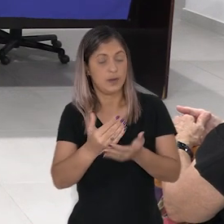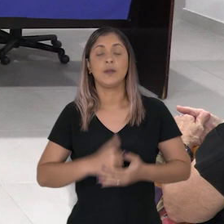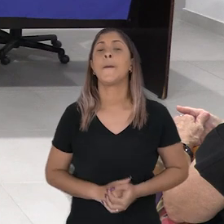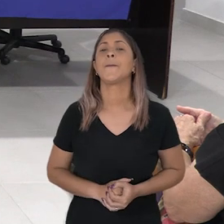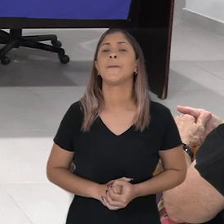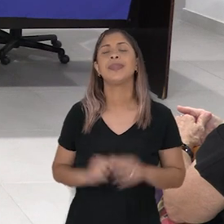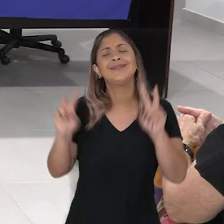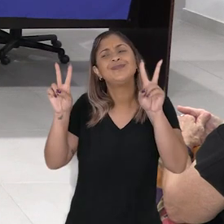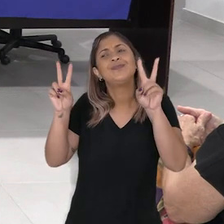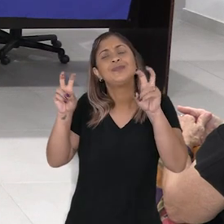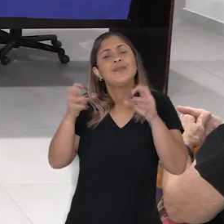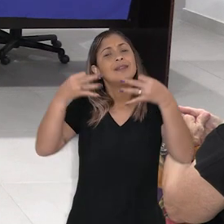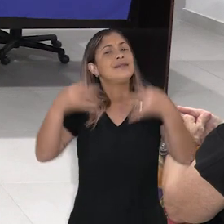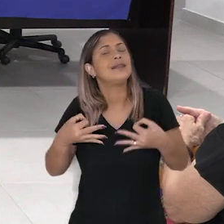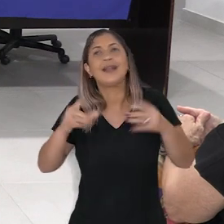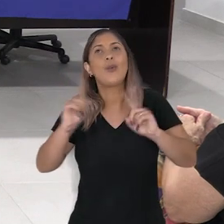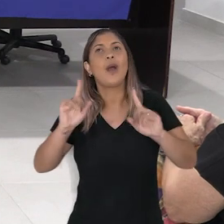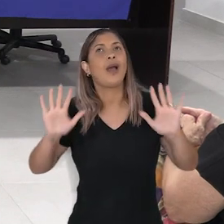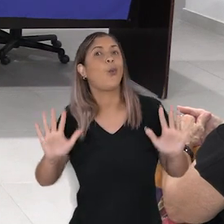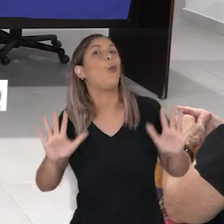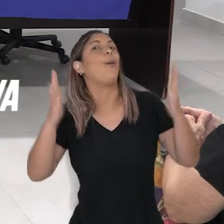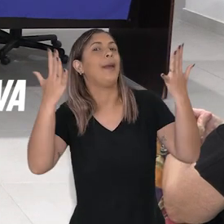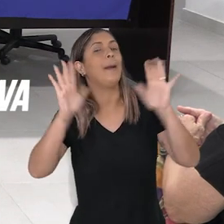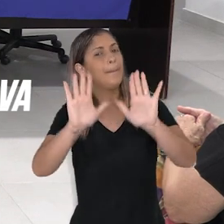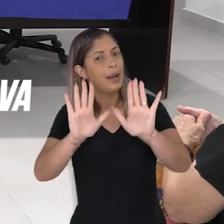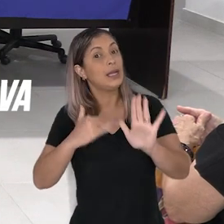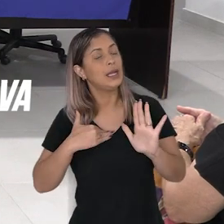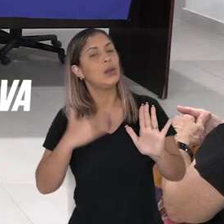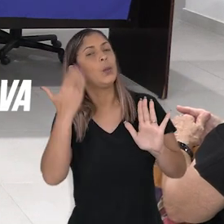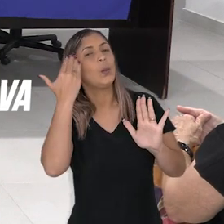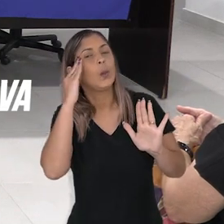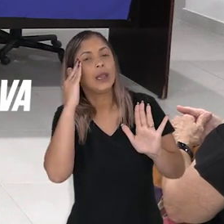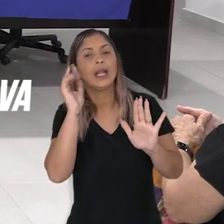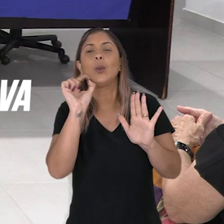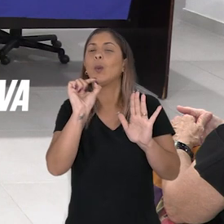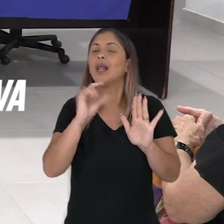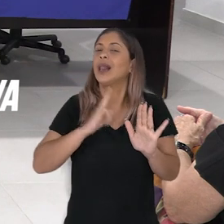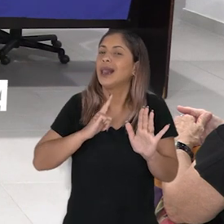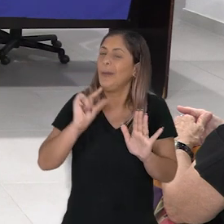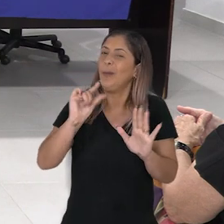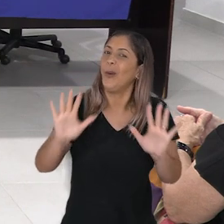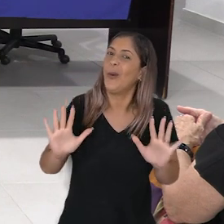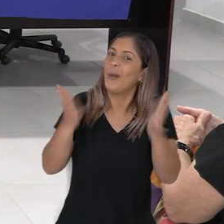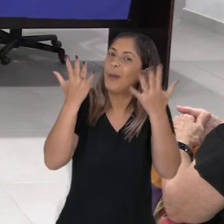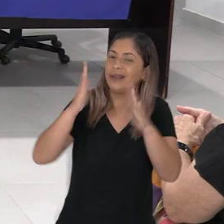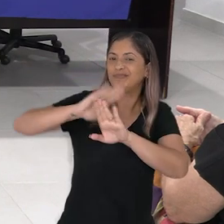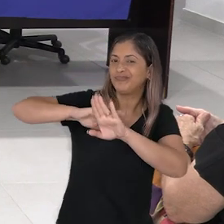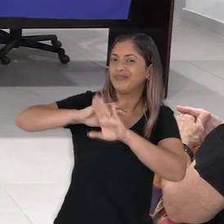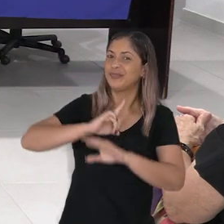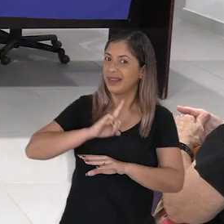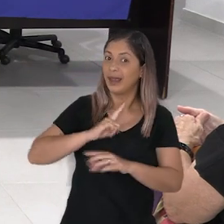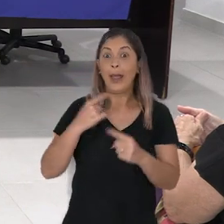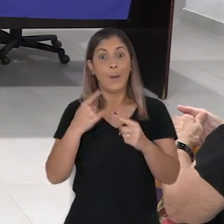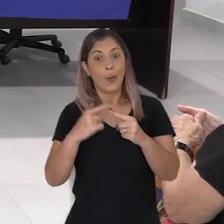O termo certo não é esse, não é comemorar, mas eu entendo que tem um pouco de comemoração nisso, porque a